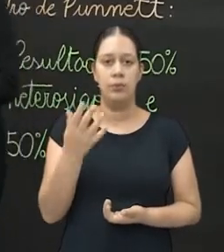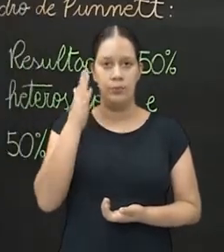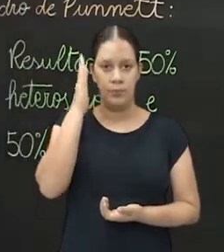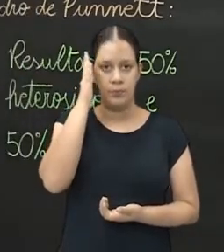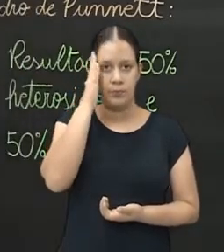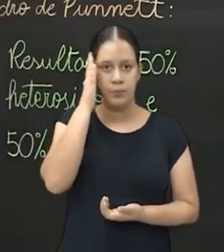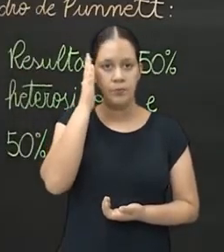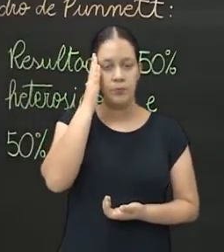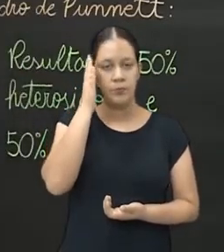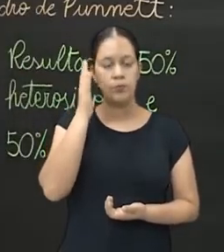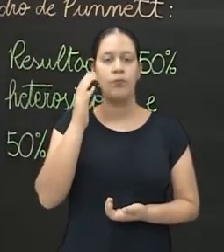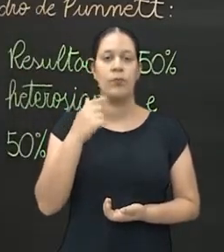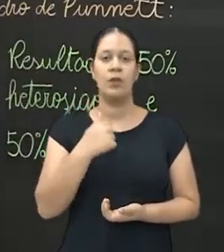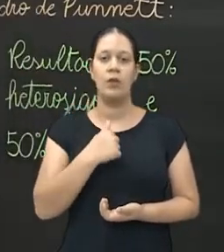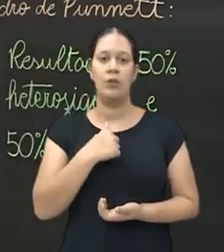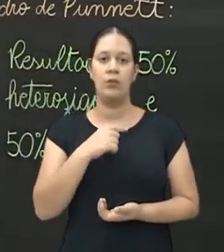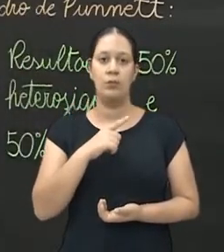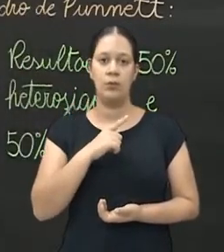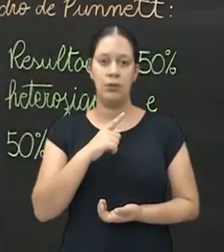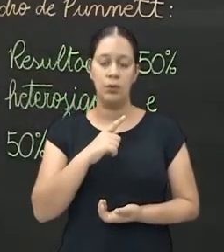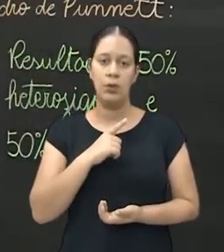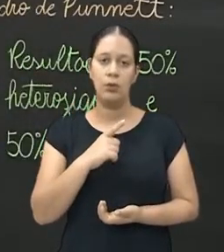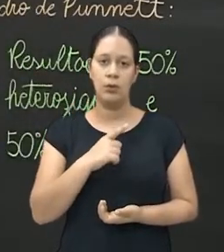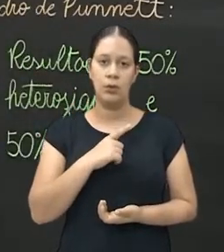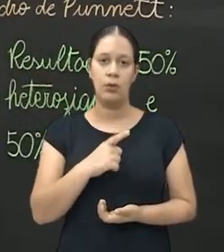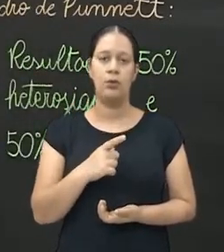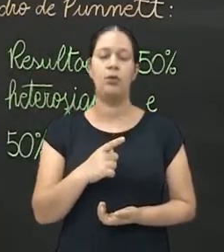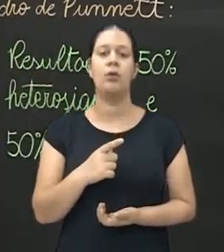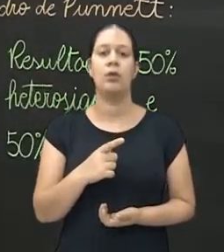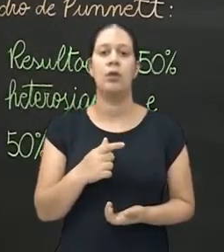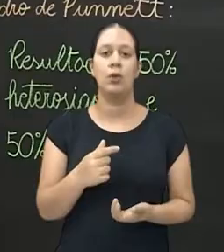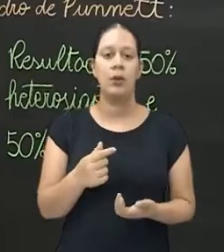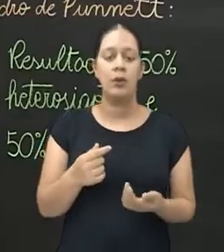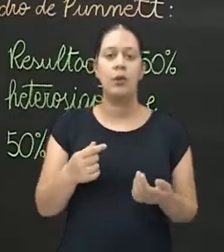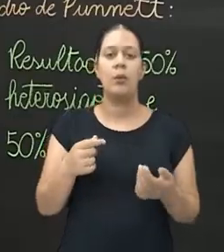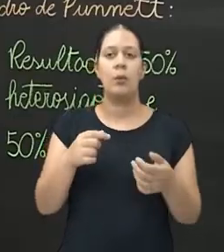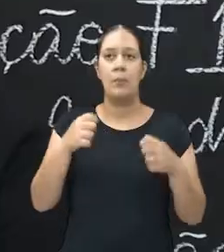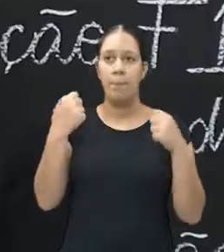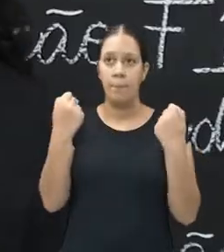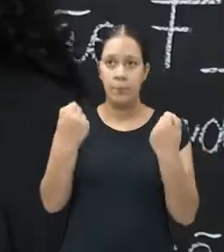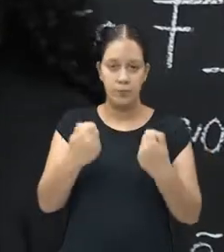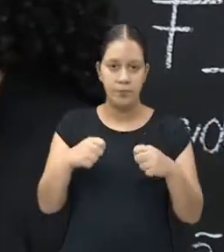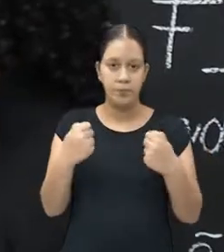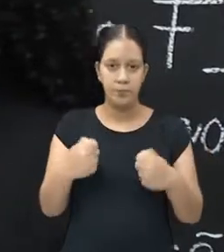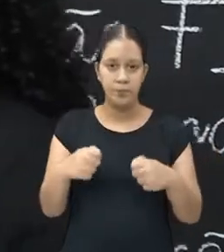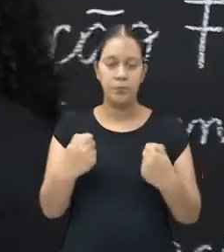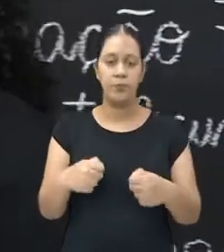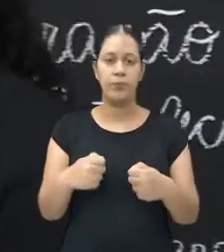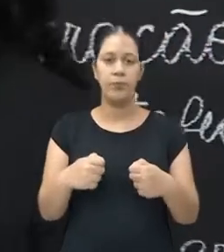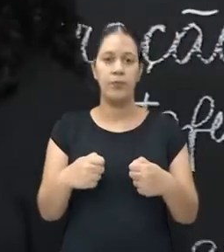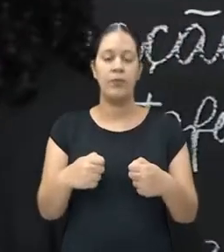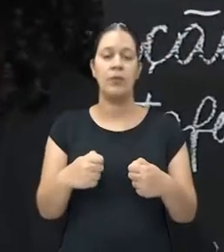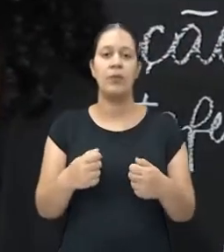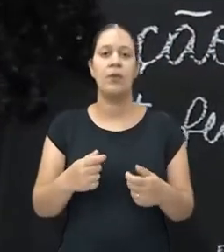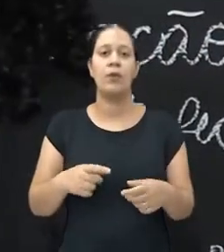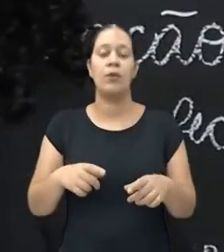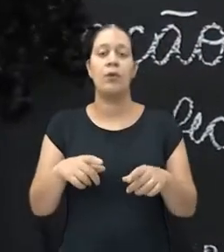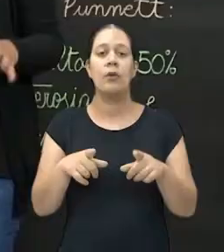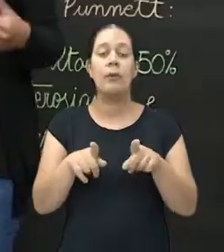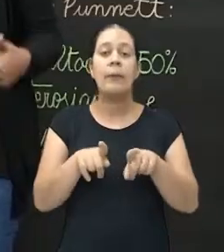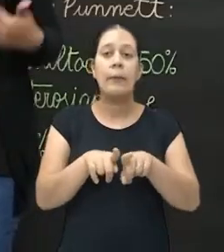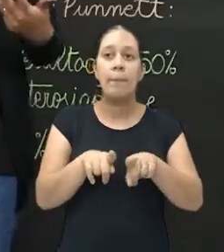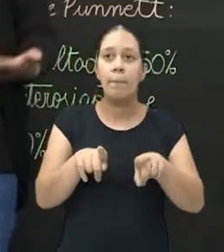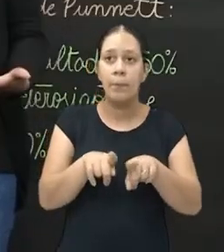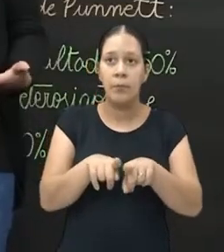Entendi. Então aqui eu tenho genes dominantes, o Azão e o Bzão, prevalecendo. E tem aqui, no caso do gene